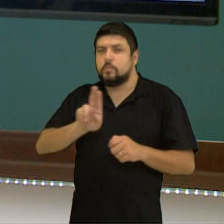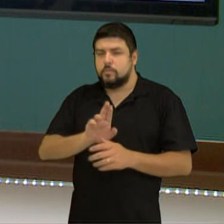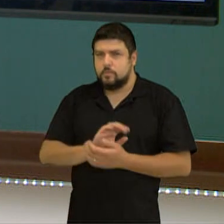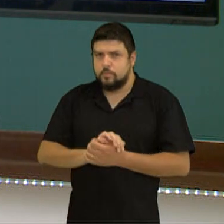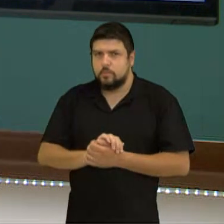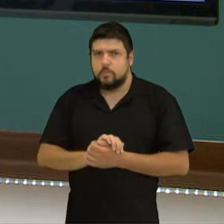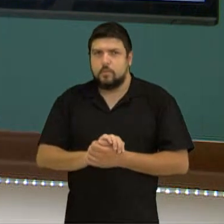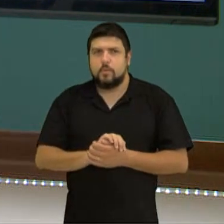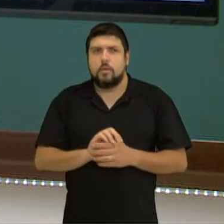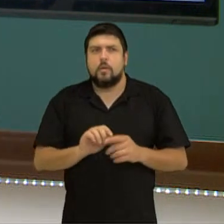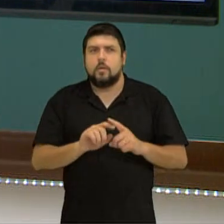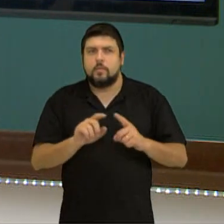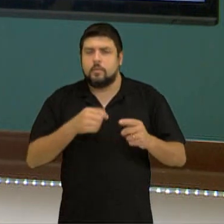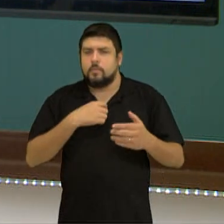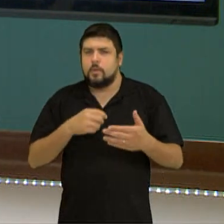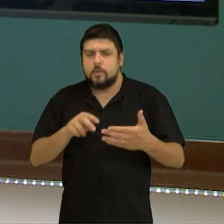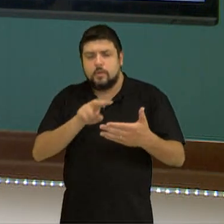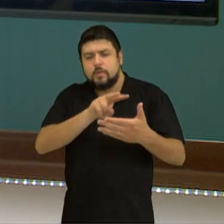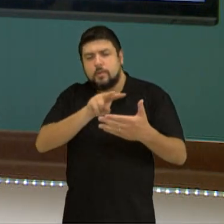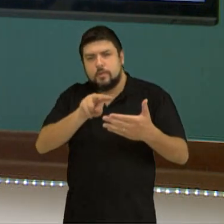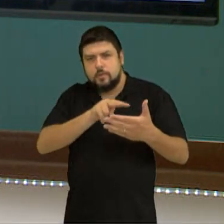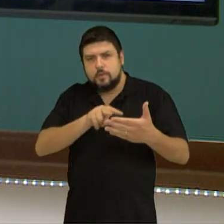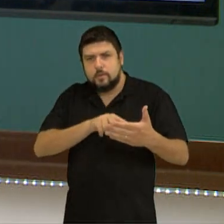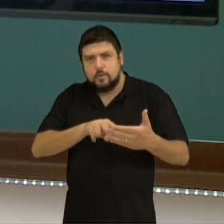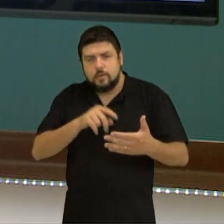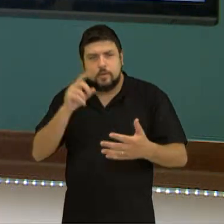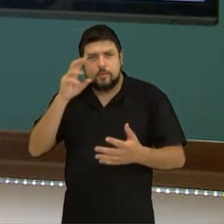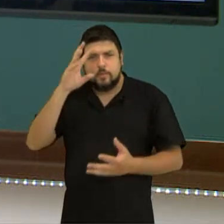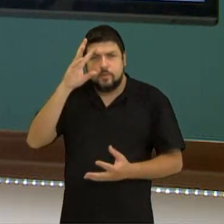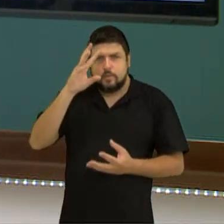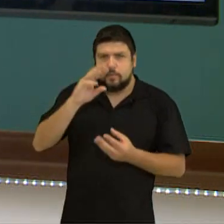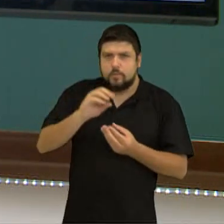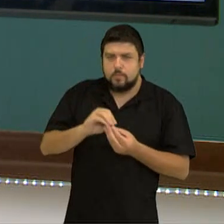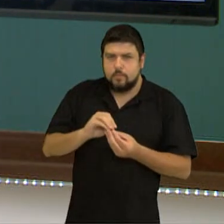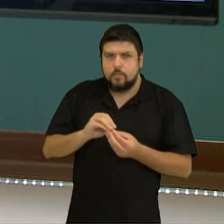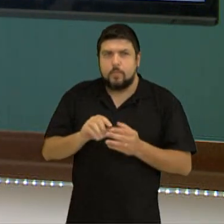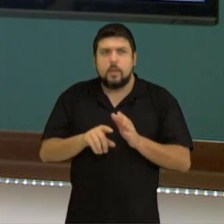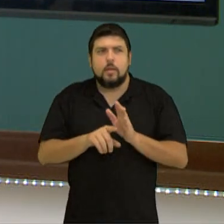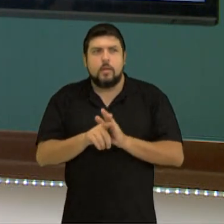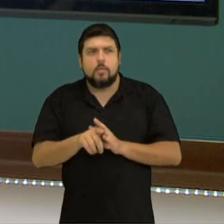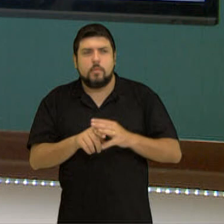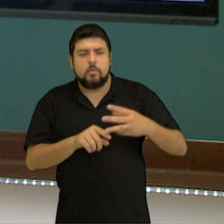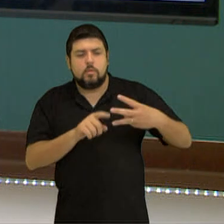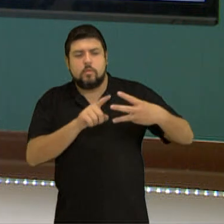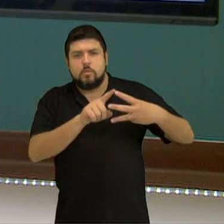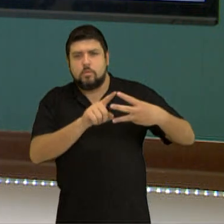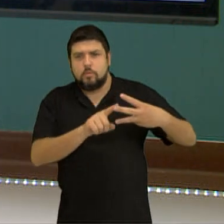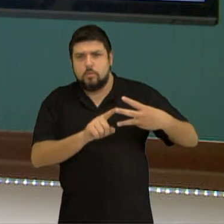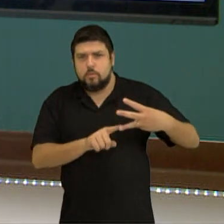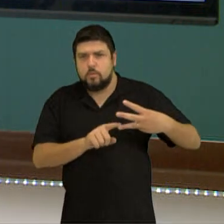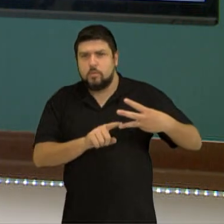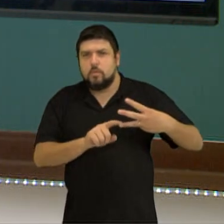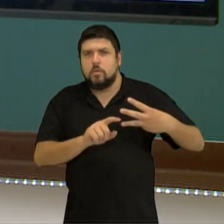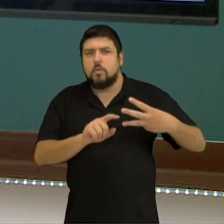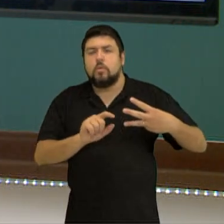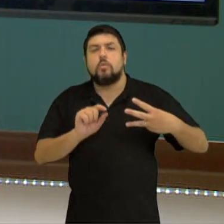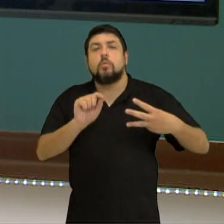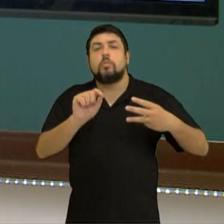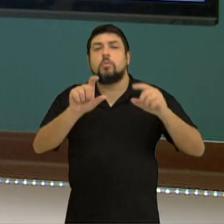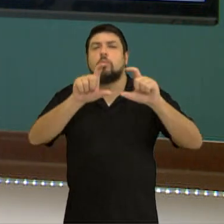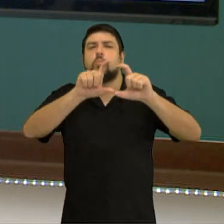aqui o nosso Reading for Detailed Comprehension. Eu tenho 3 perguntas a serem respondidas sobre esse pedaço do texto que está aqui em